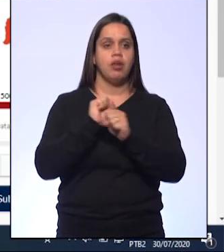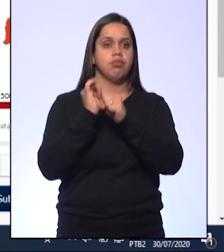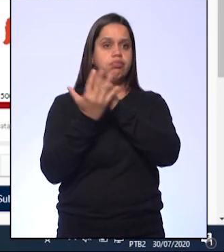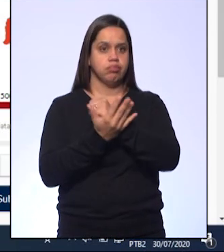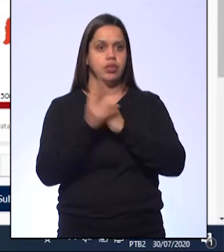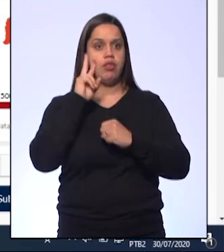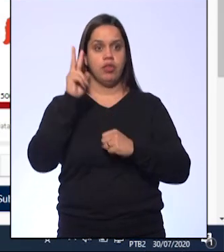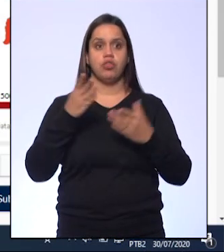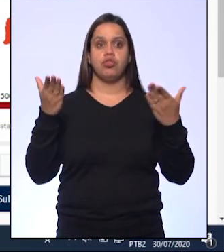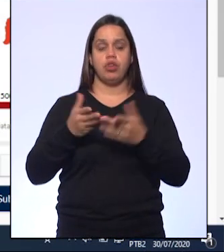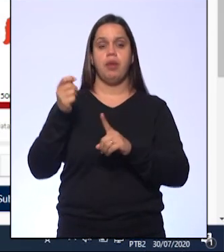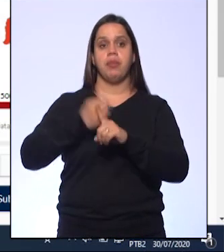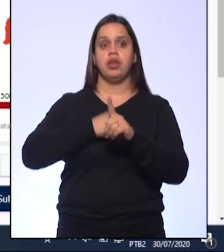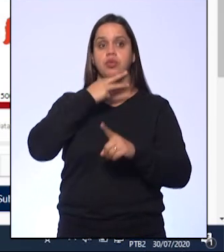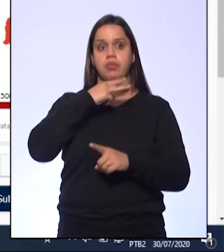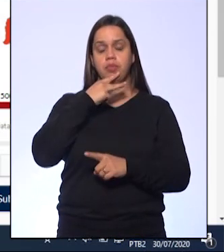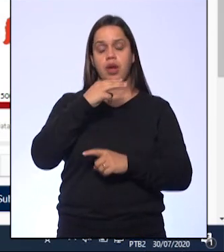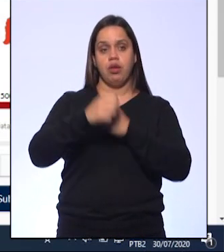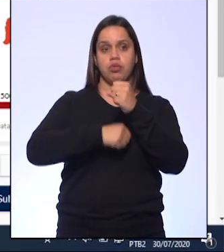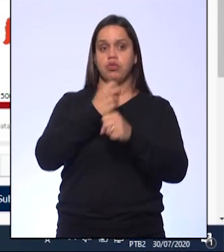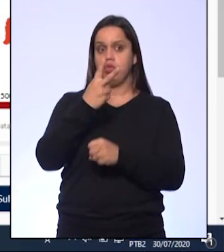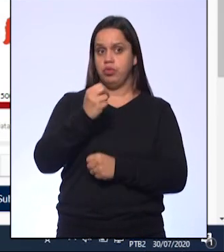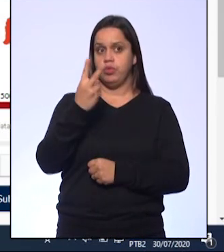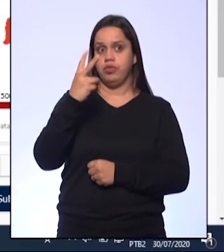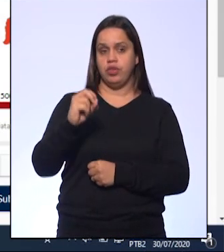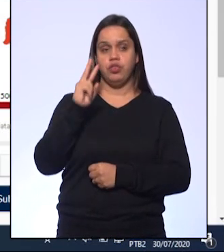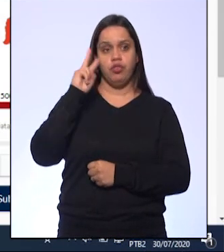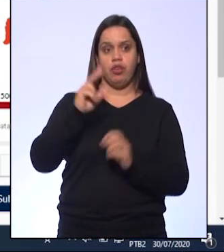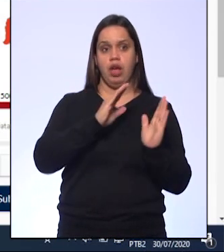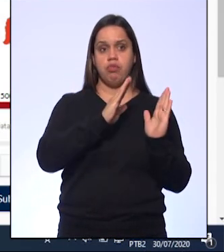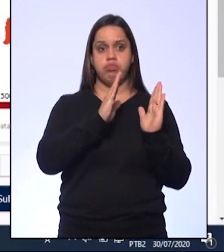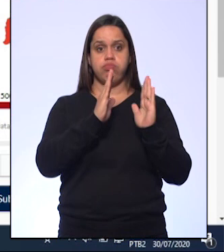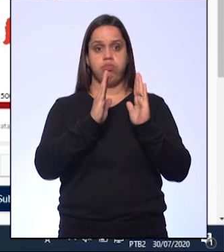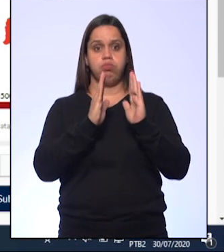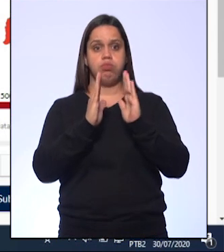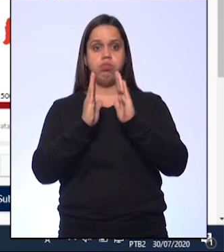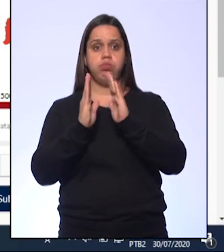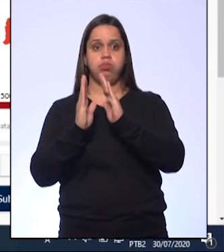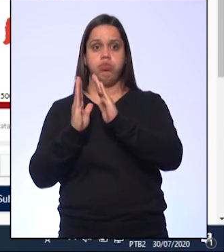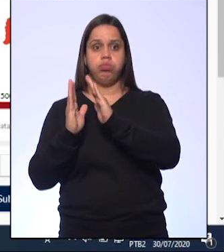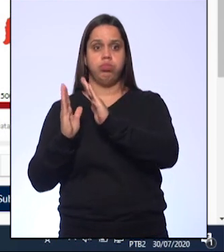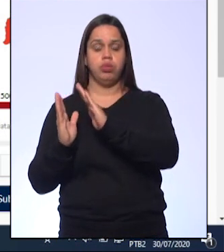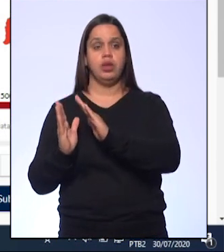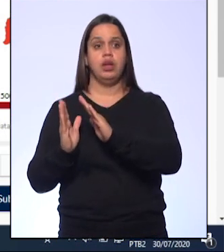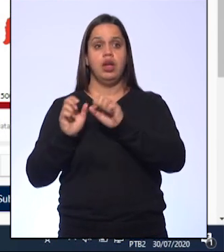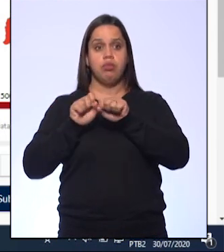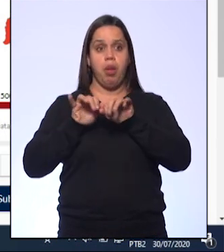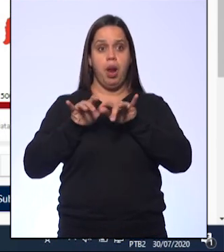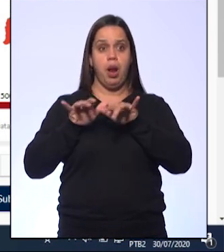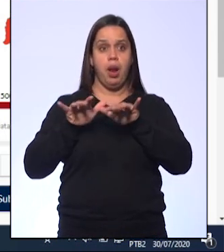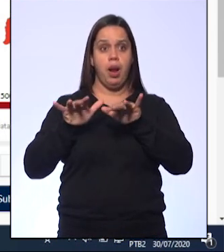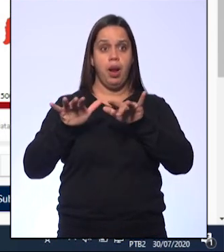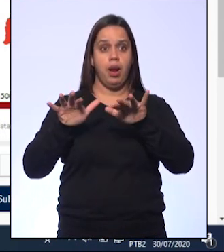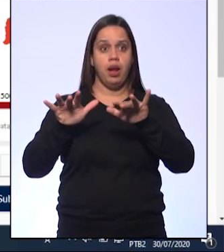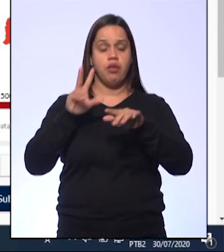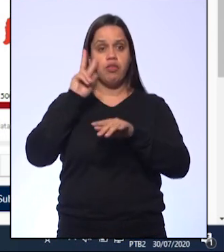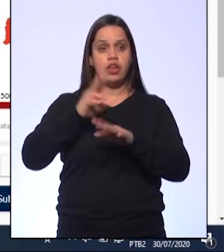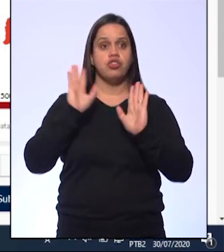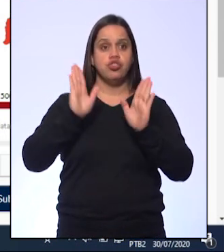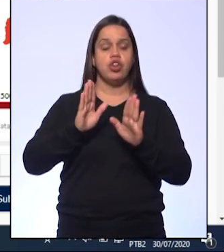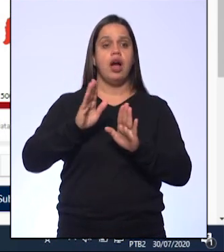Covid-19. Já estamos em março de 2020. Olha como a disseminação, né, ela está acontecendo. Estamos em abril